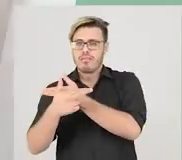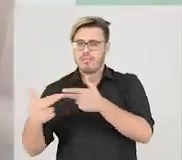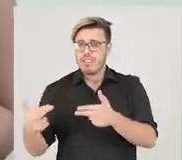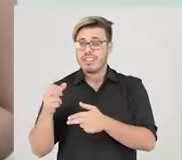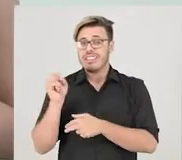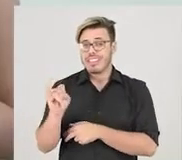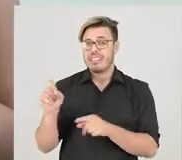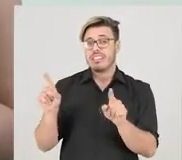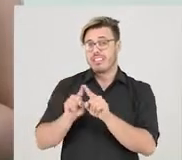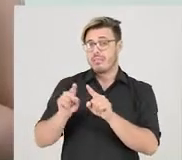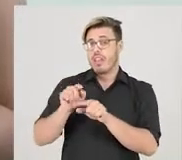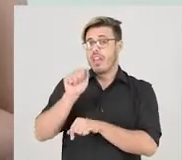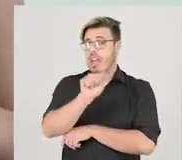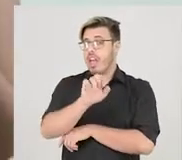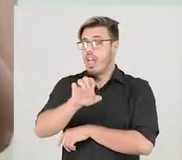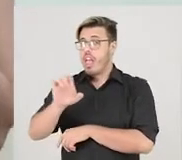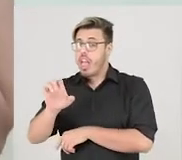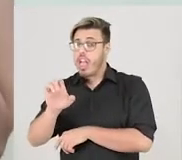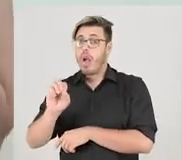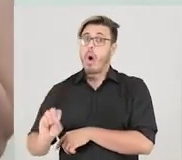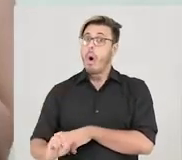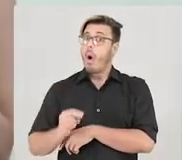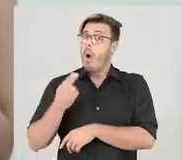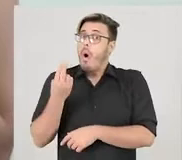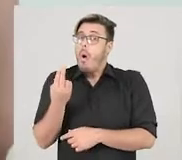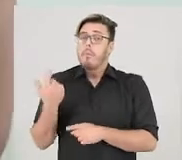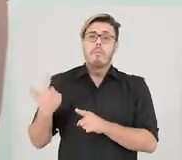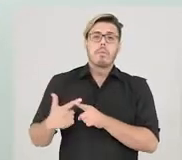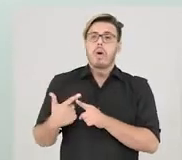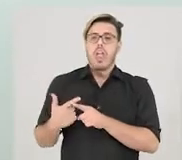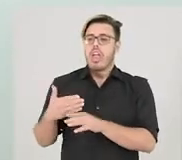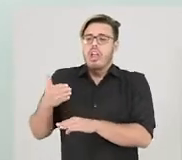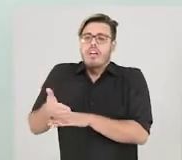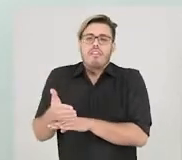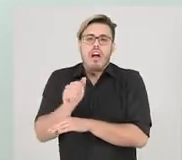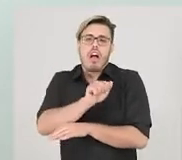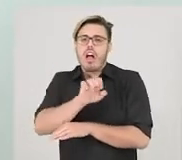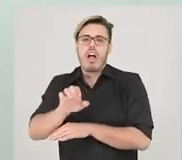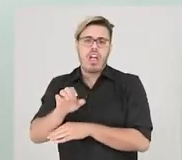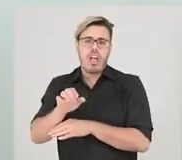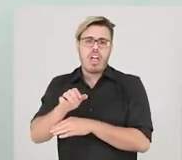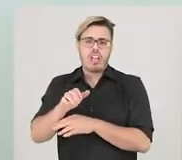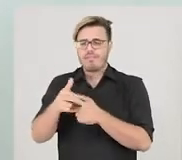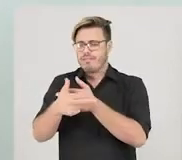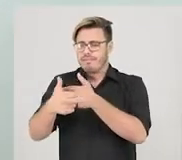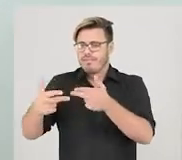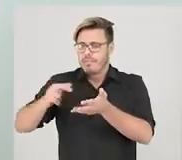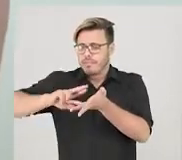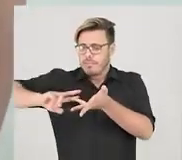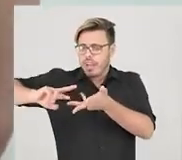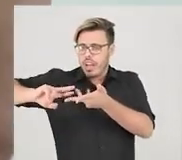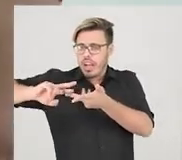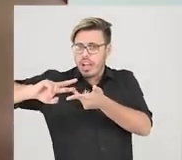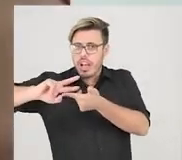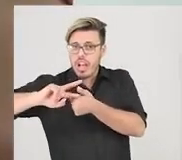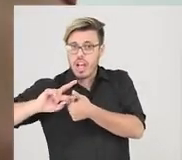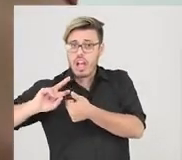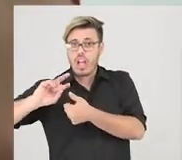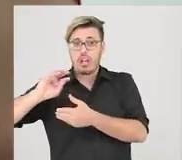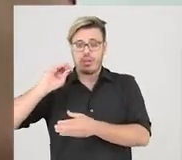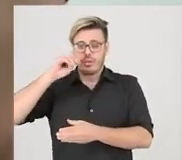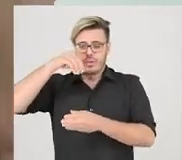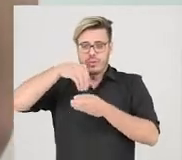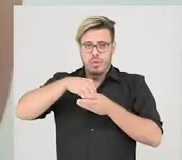atendimento educacional individualizado? Porque o AE é extremamente importante. Então, vocês usarão o roteiro